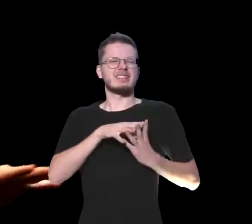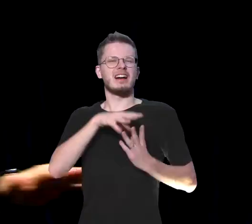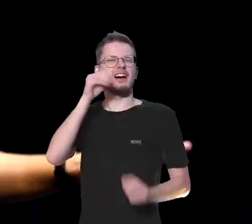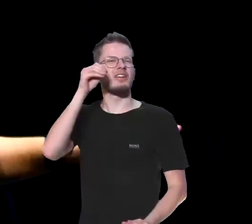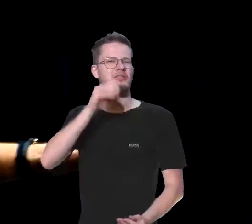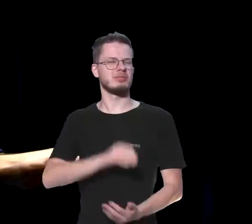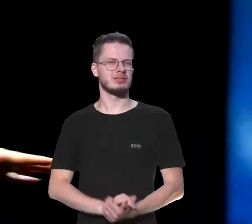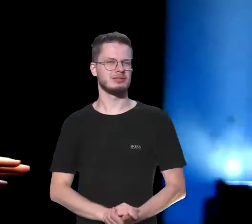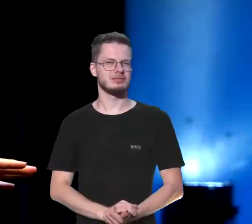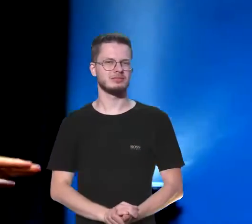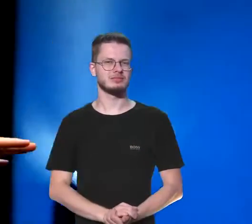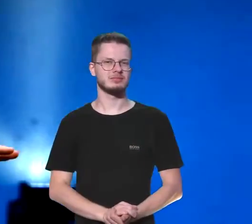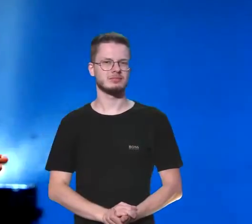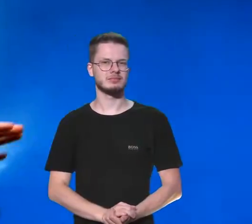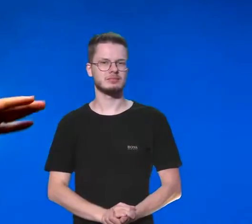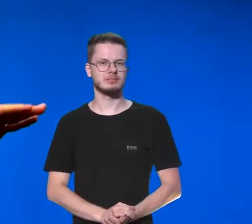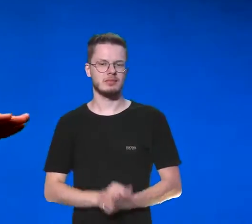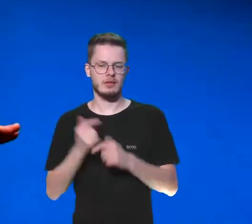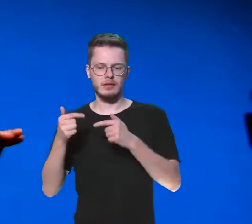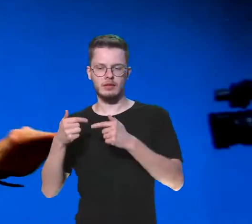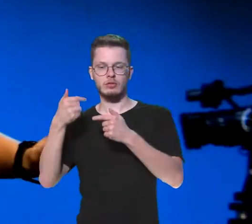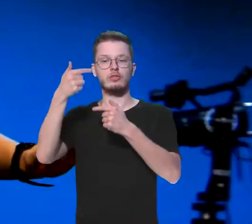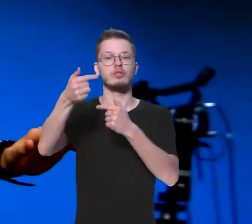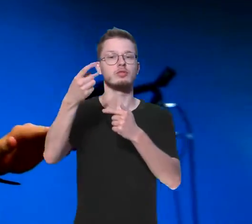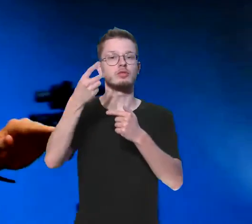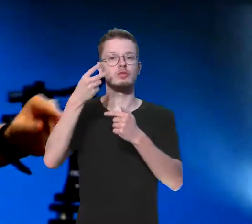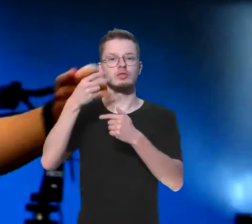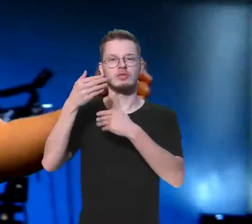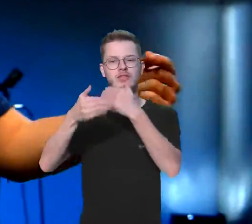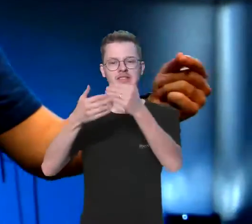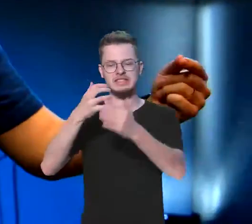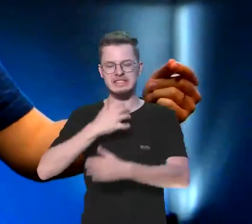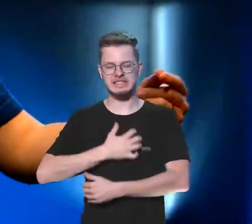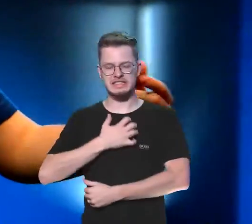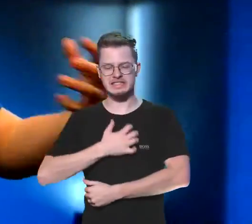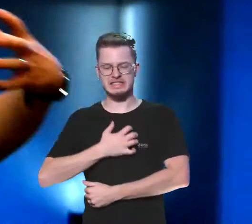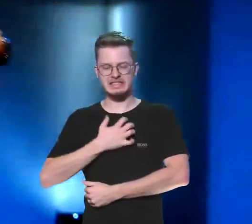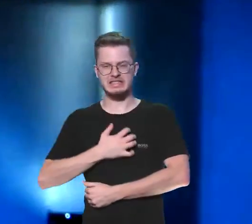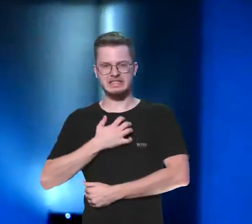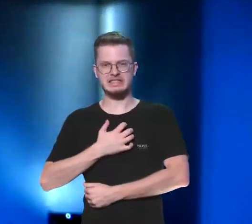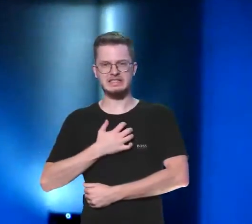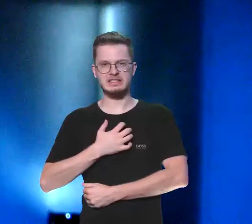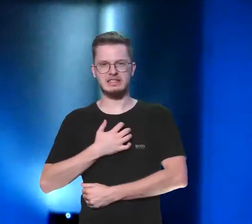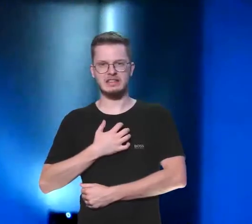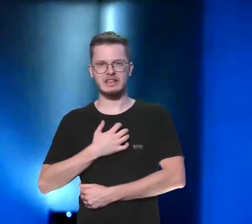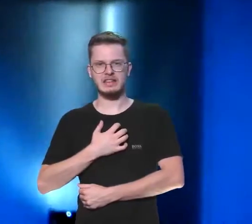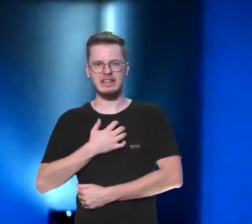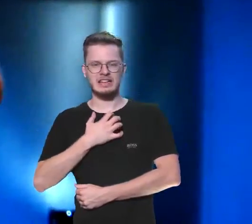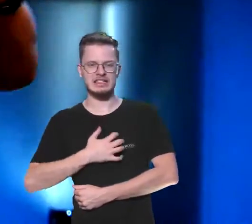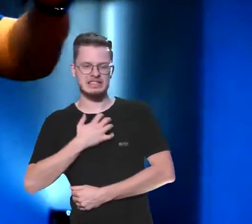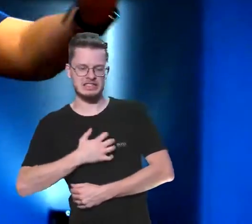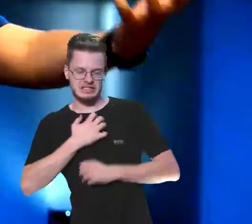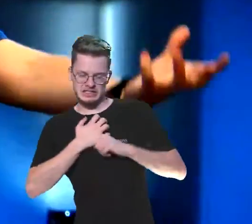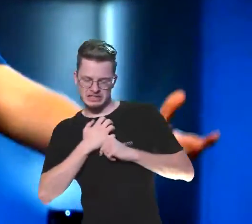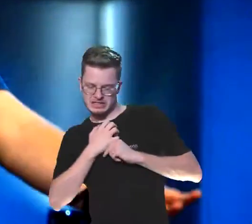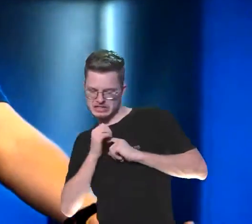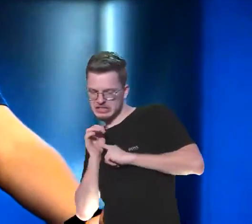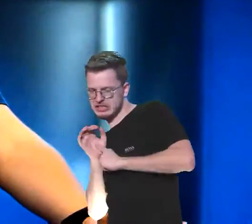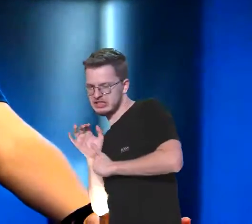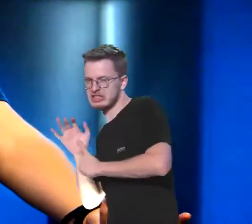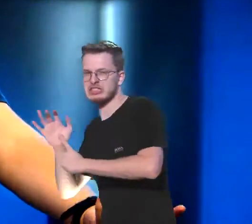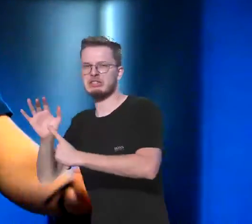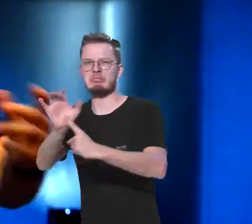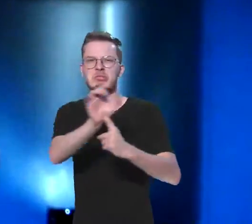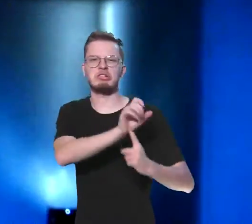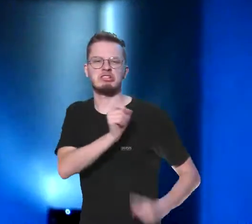outro nível da ira, da raiva, é o nível da ira que se exterioriza em